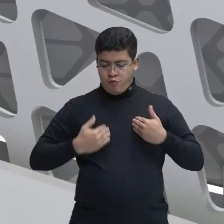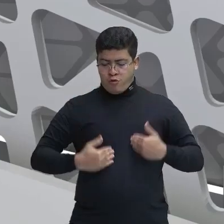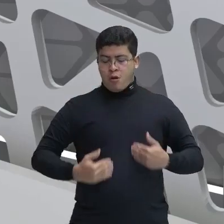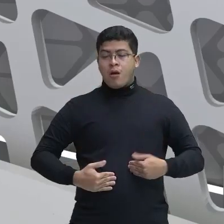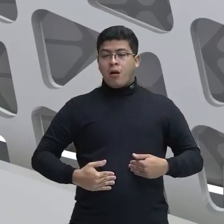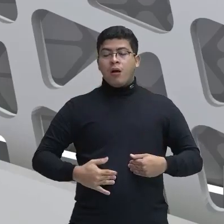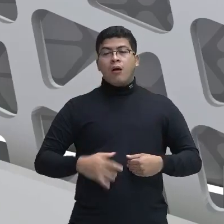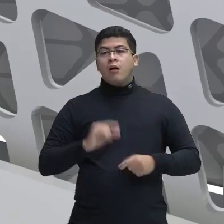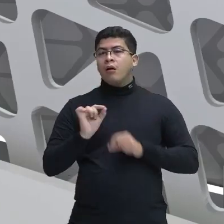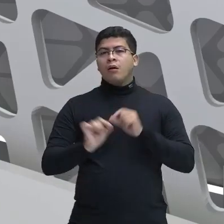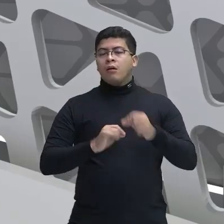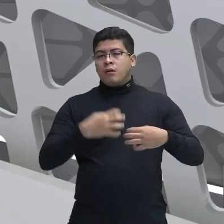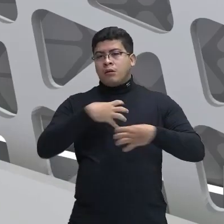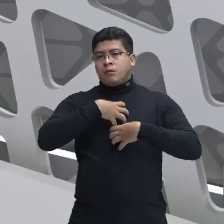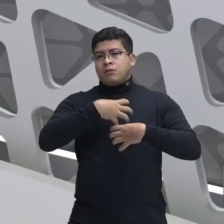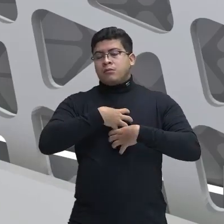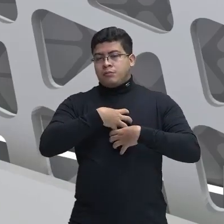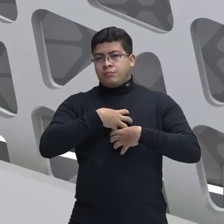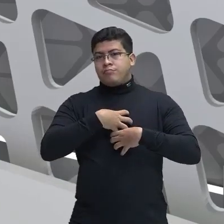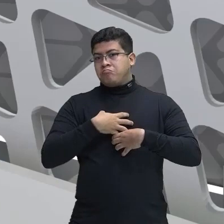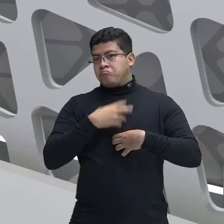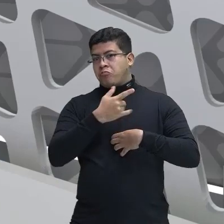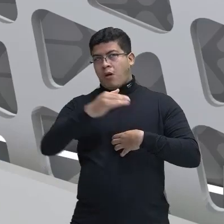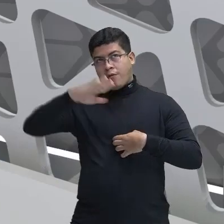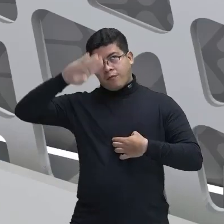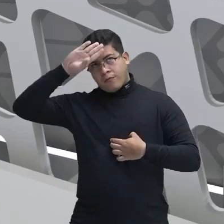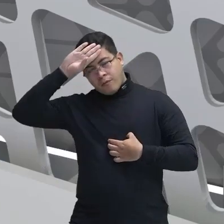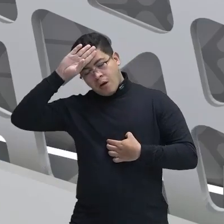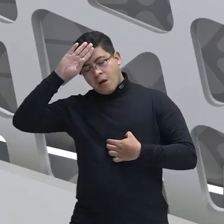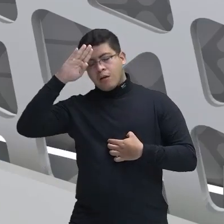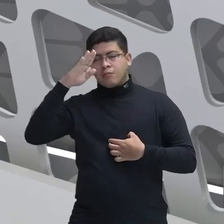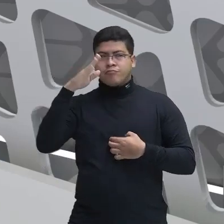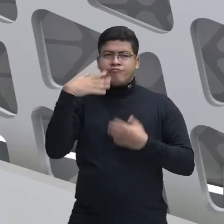os sintomas, né, relacionados é uma febre, um